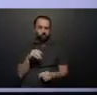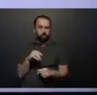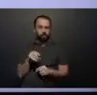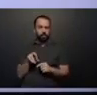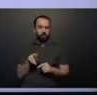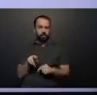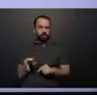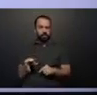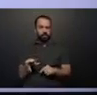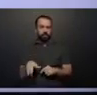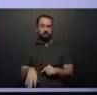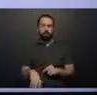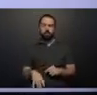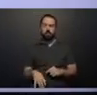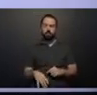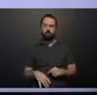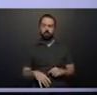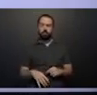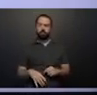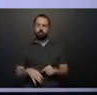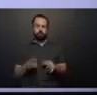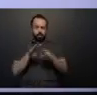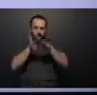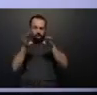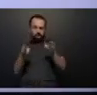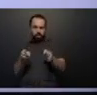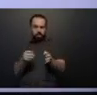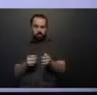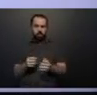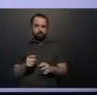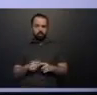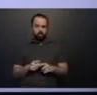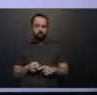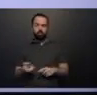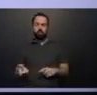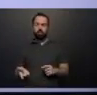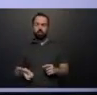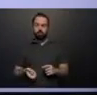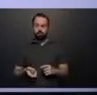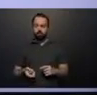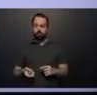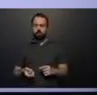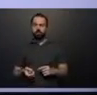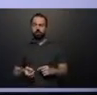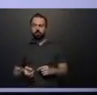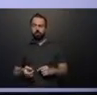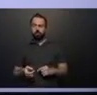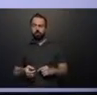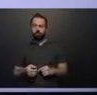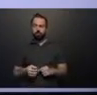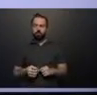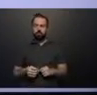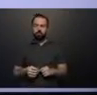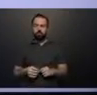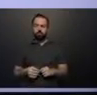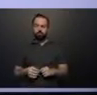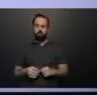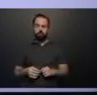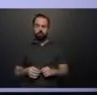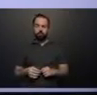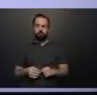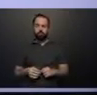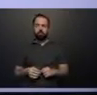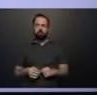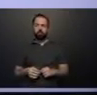na pesagem. Por isso tem essa resistência que impede que o ar entre nessa parte